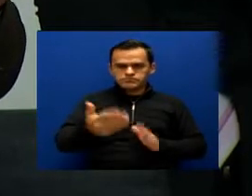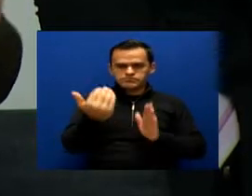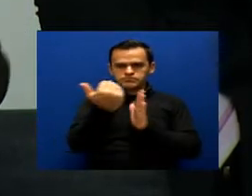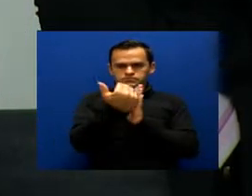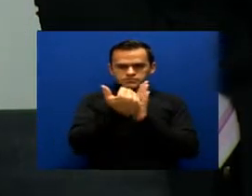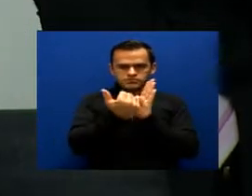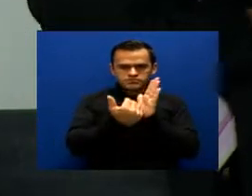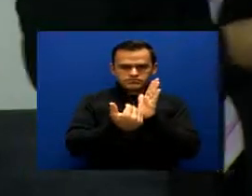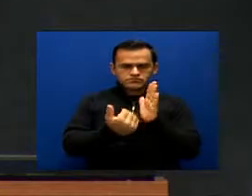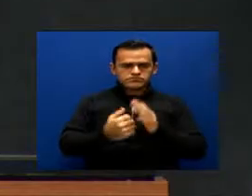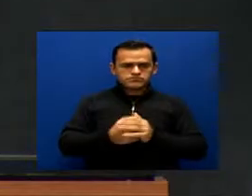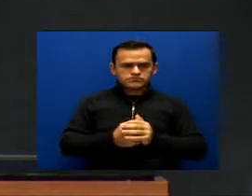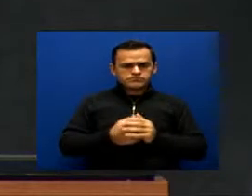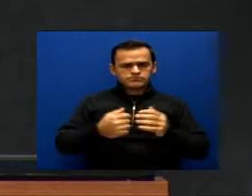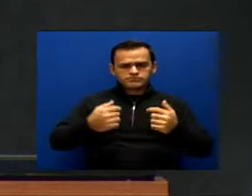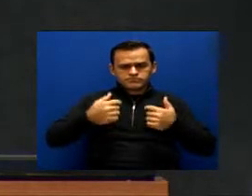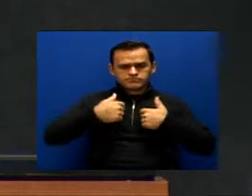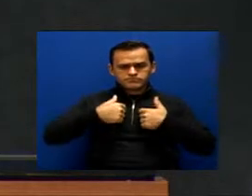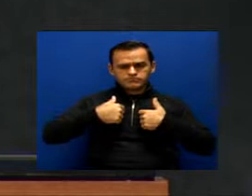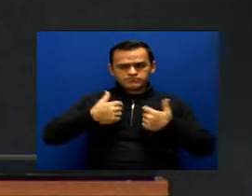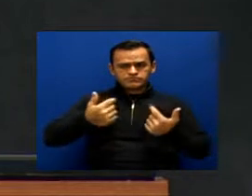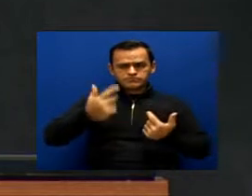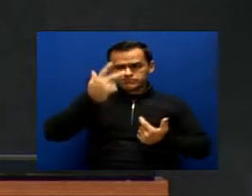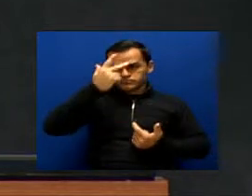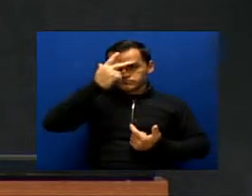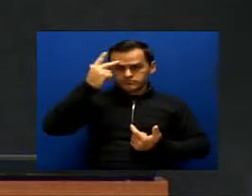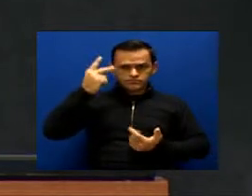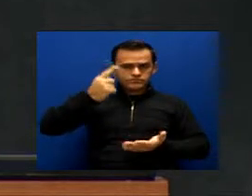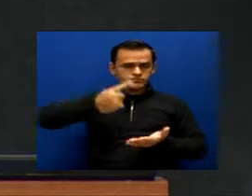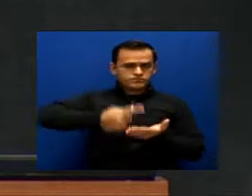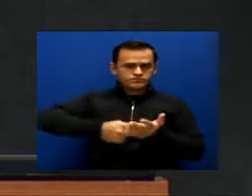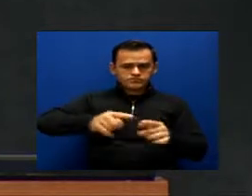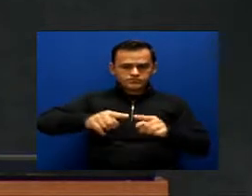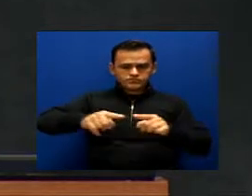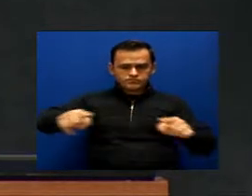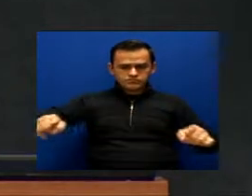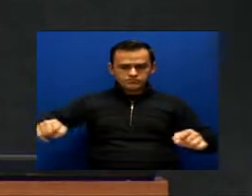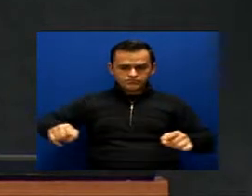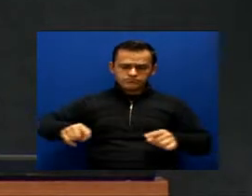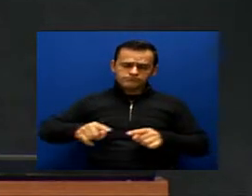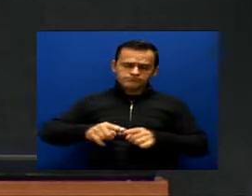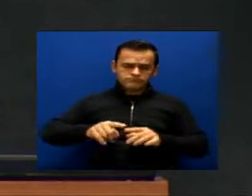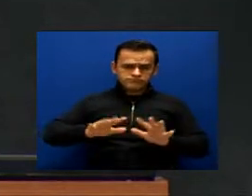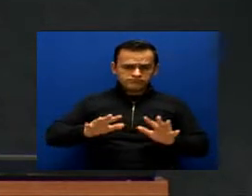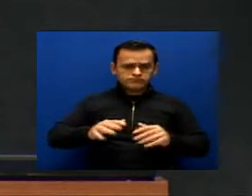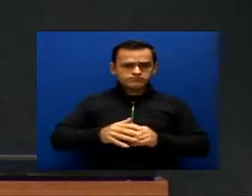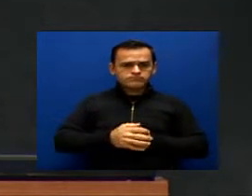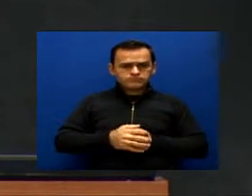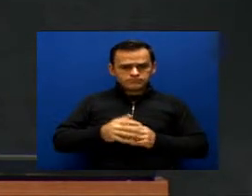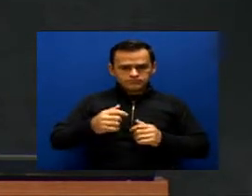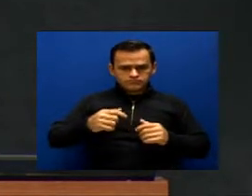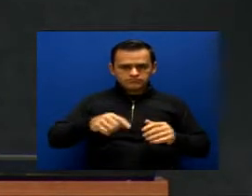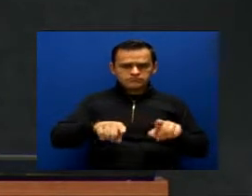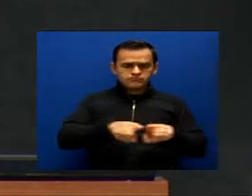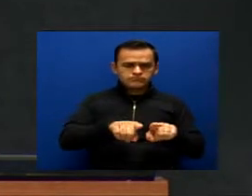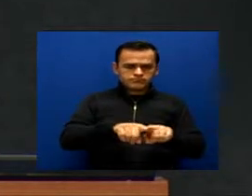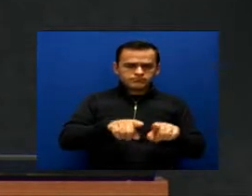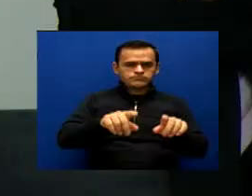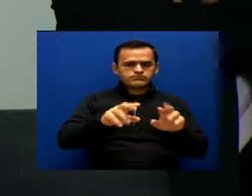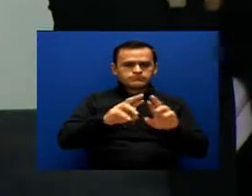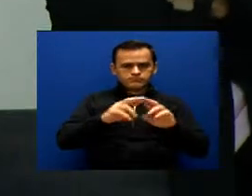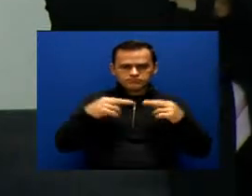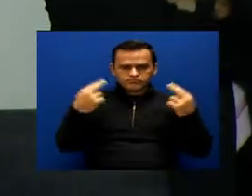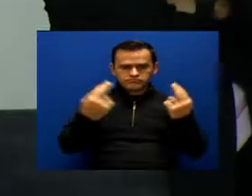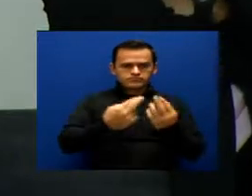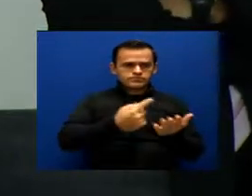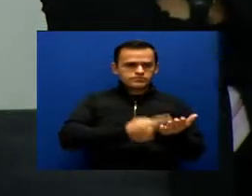sim. Eu estou com pessoas que eu agendei no meu gabinete, mas estamos aqui é para fazer. Eu tenho uma reunião agora às 13 horas também. Vocês mas não